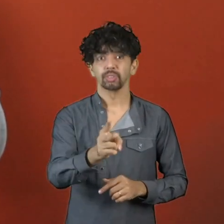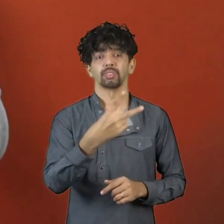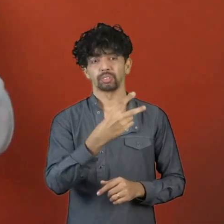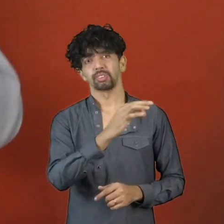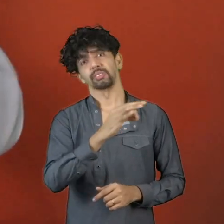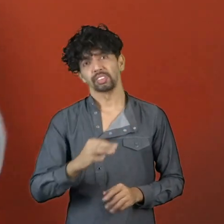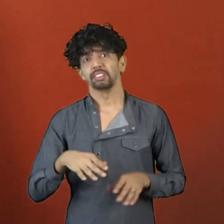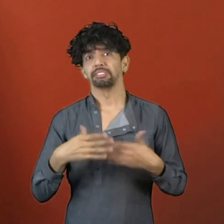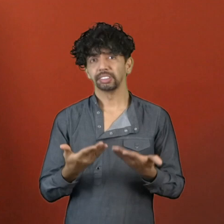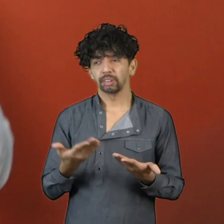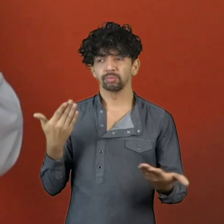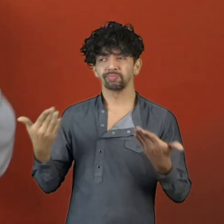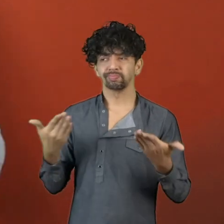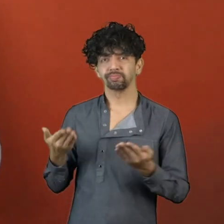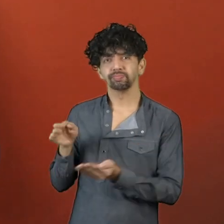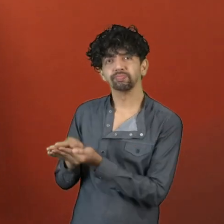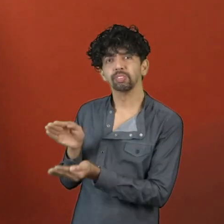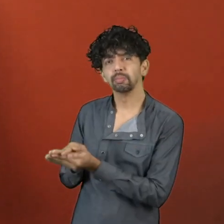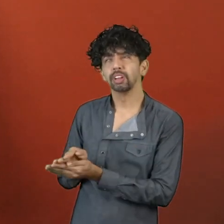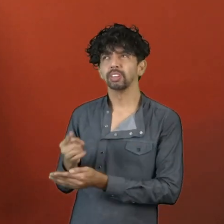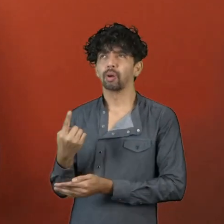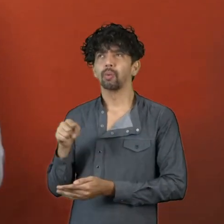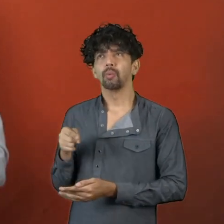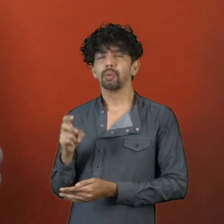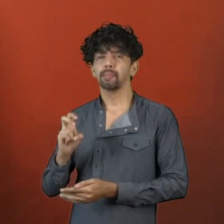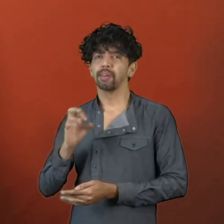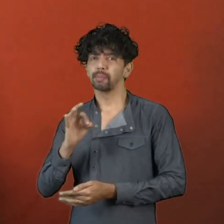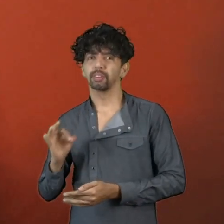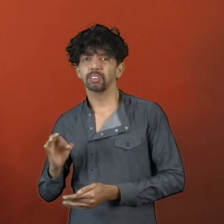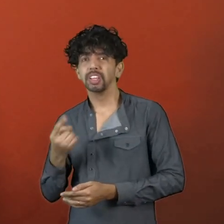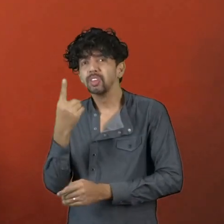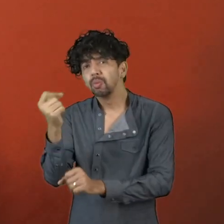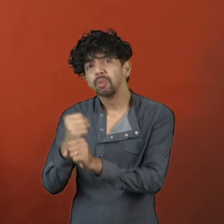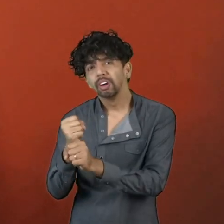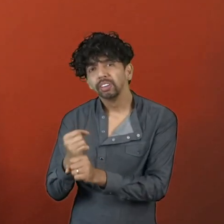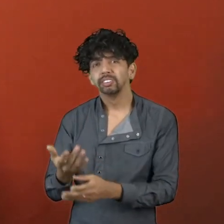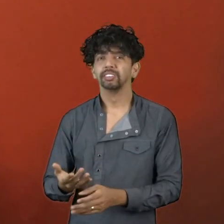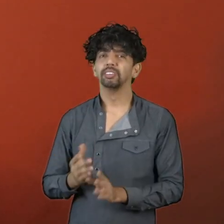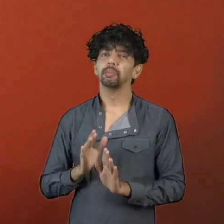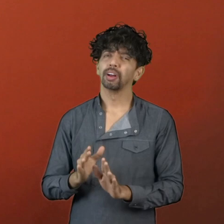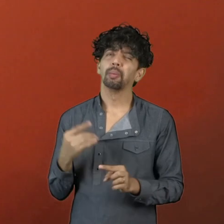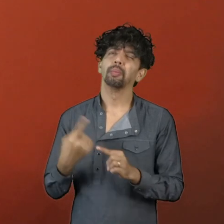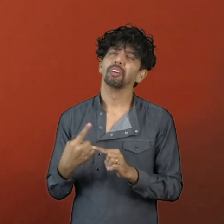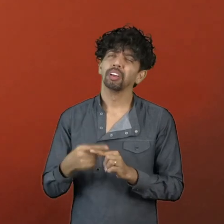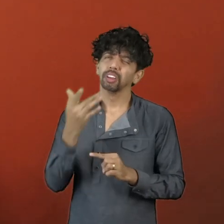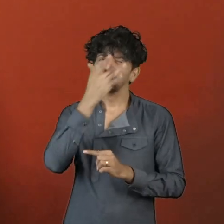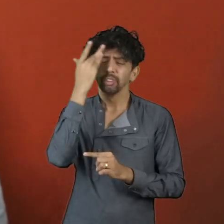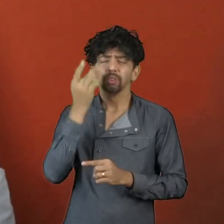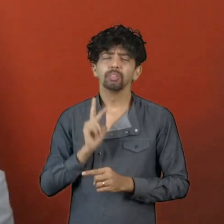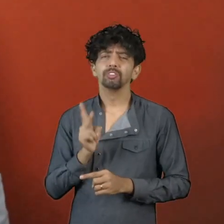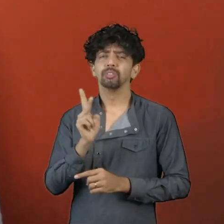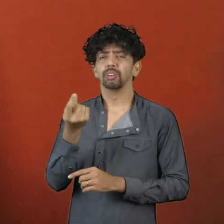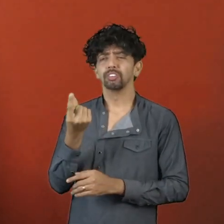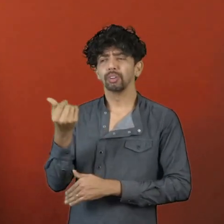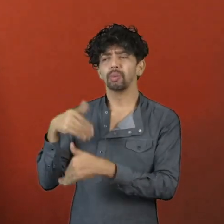de poupança rende aproximadamente 1,5% ao ano. Mas por que as pessoas continuaram